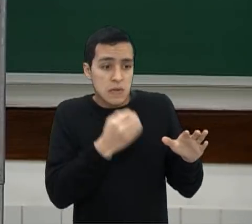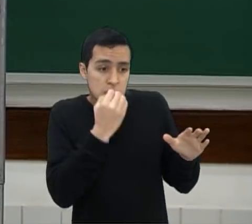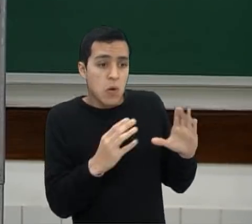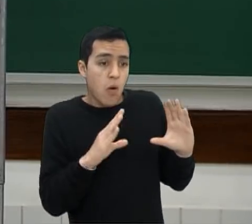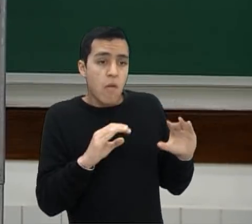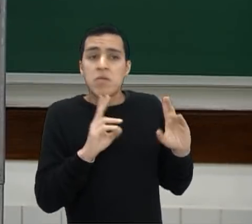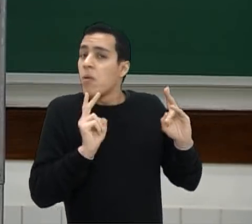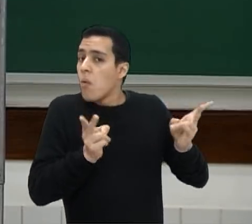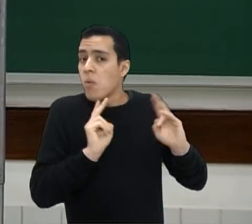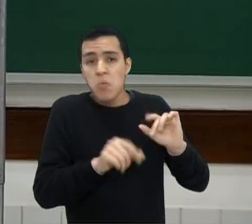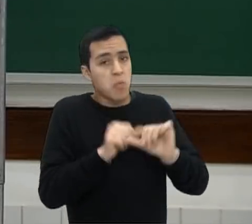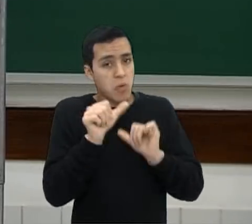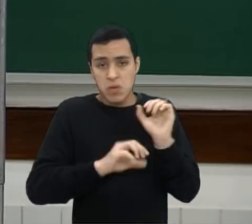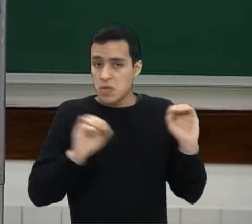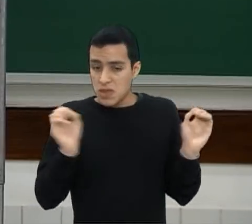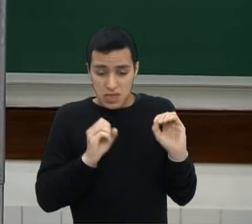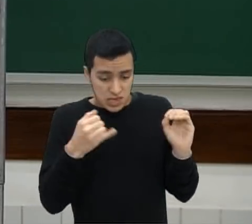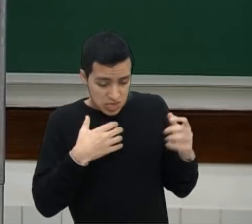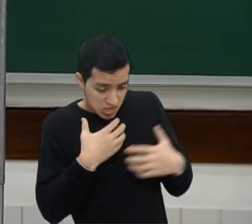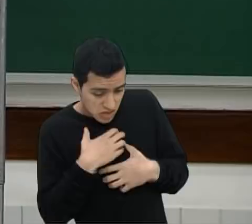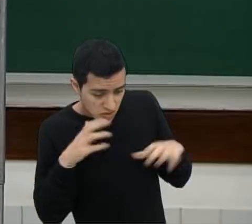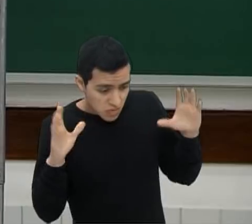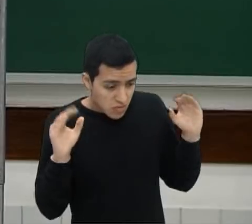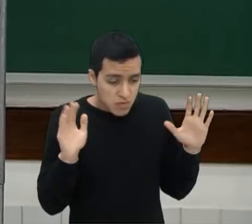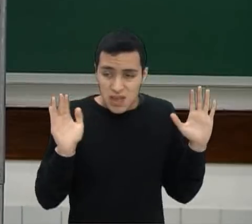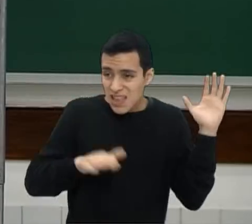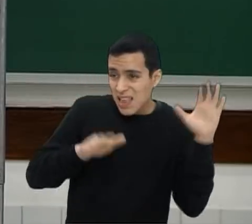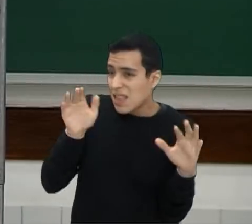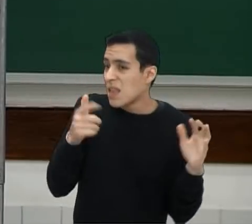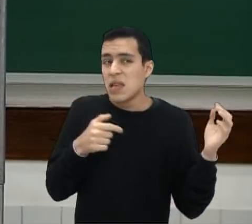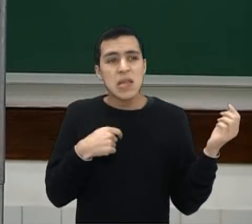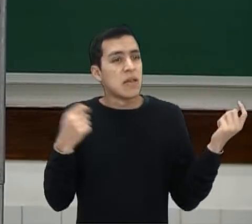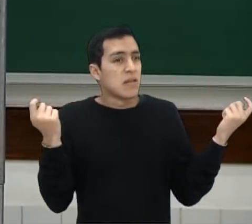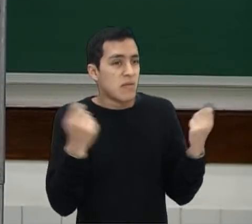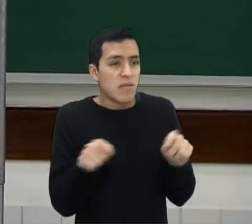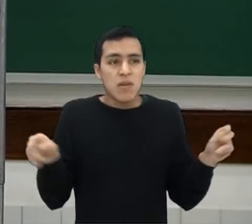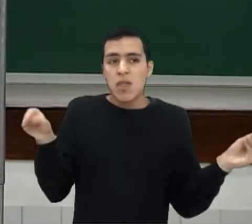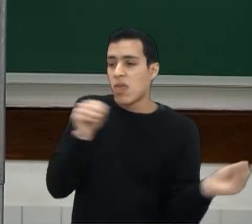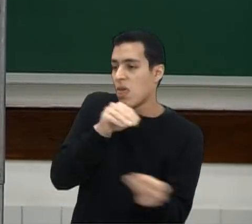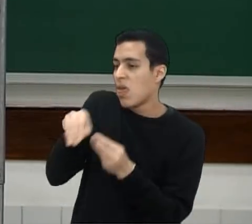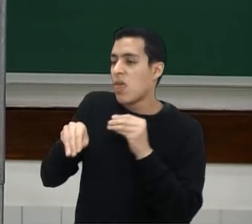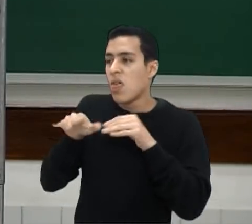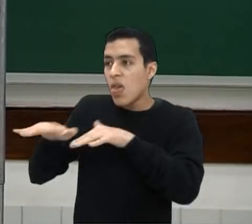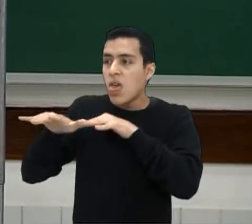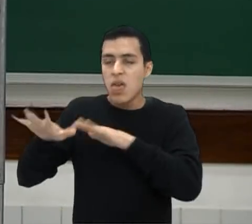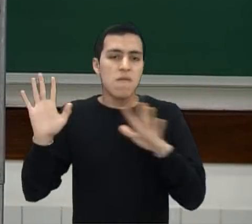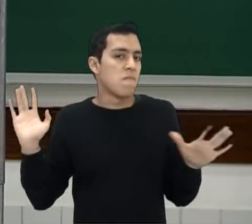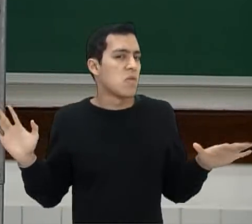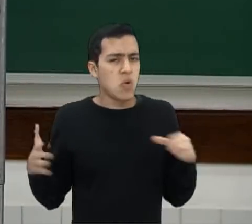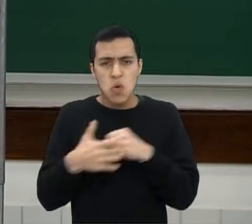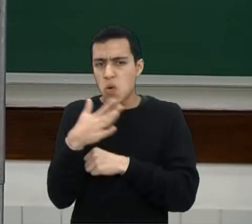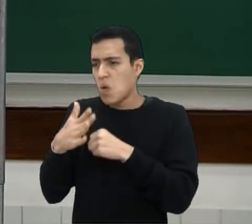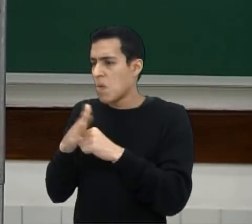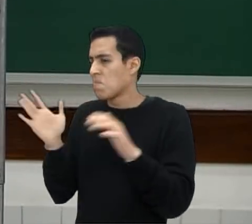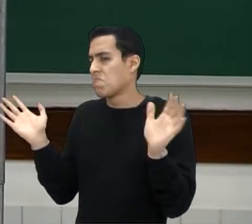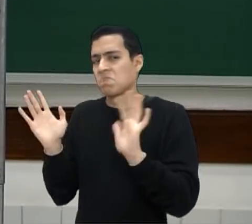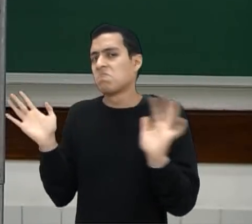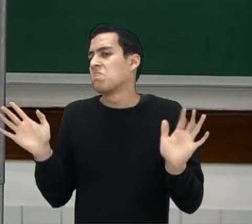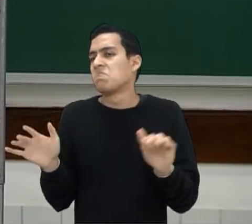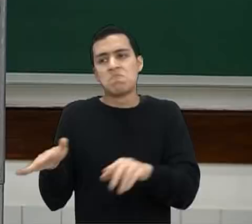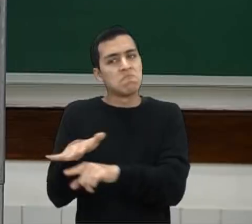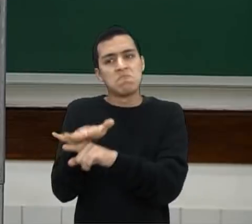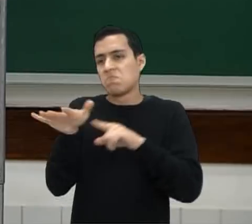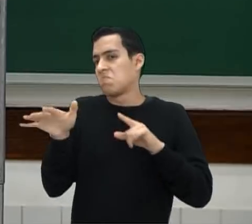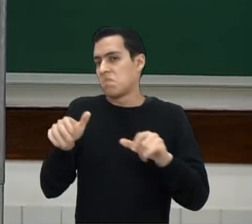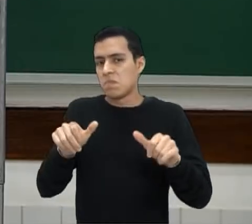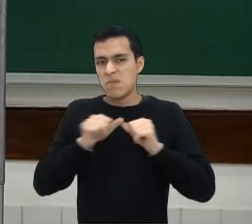para ela. Então, se está confortável para mim, de repente eu não preciso de fazer parte de protestos, de lutas, de militância em